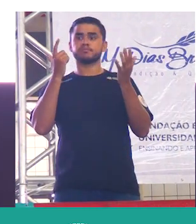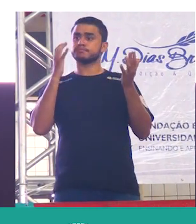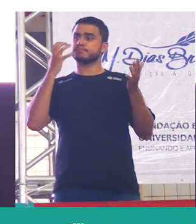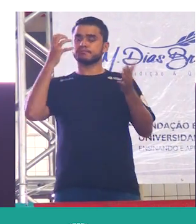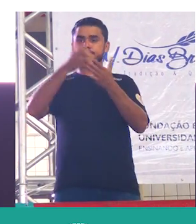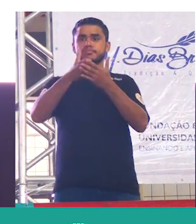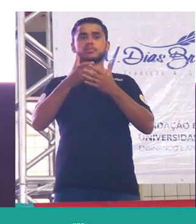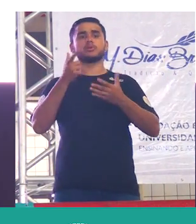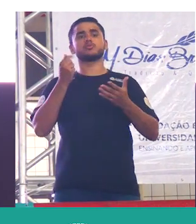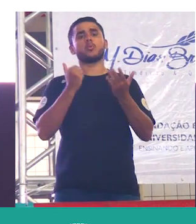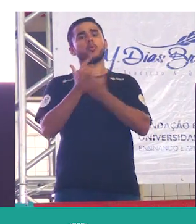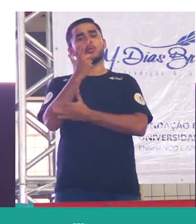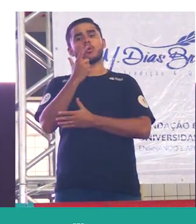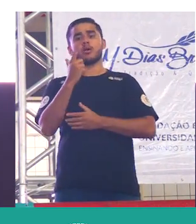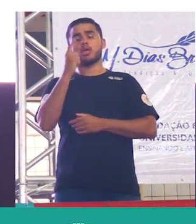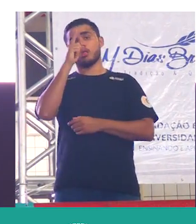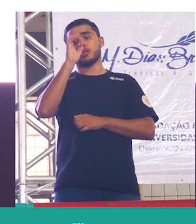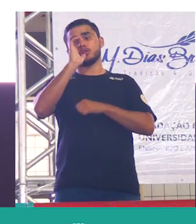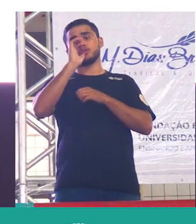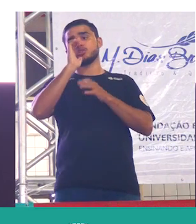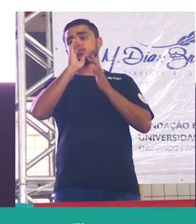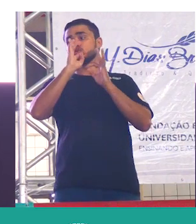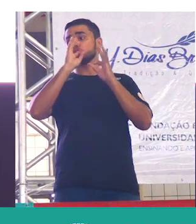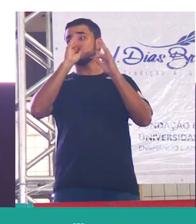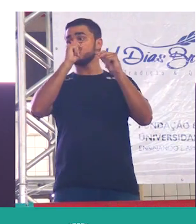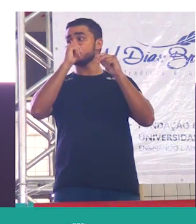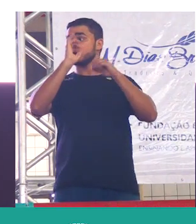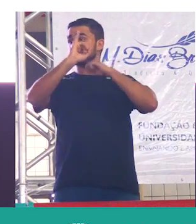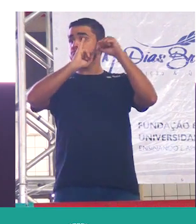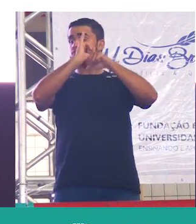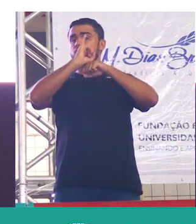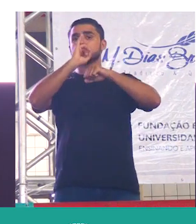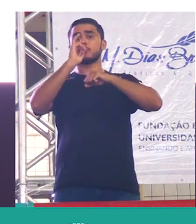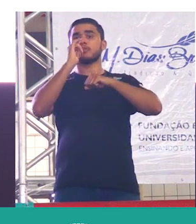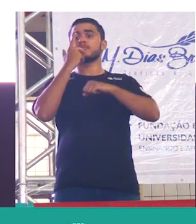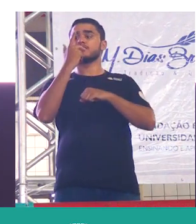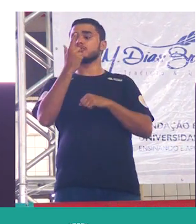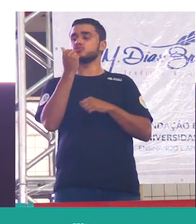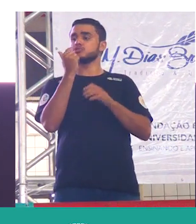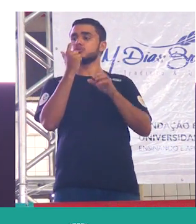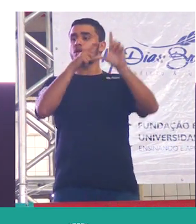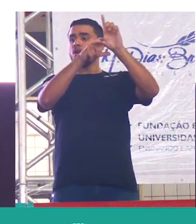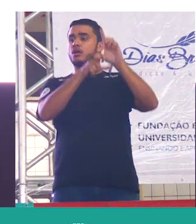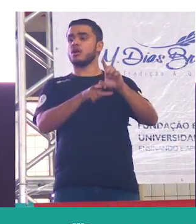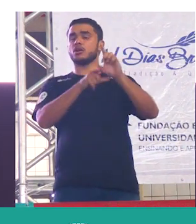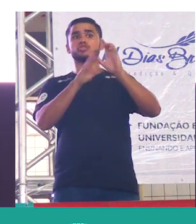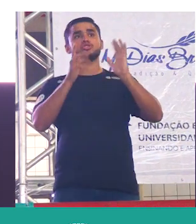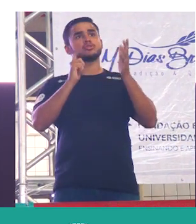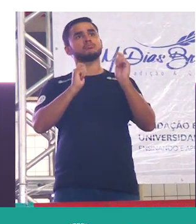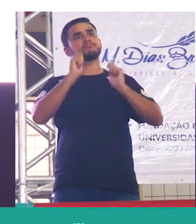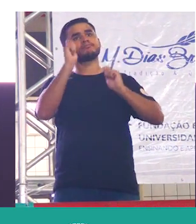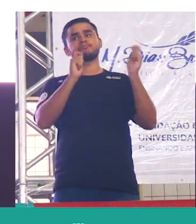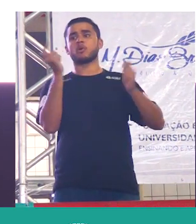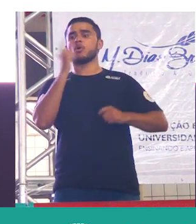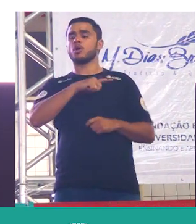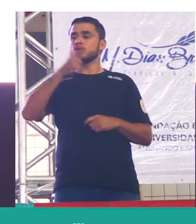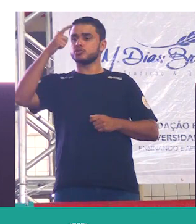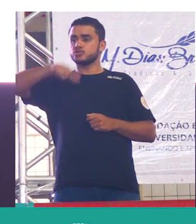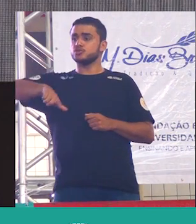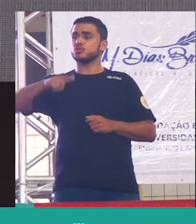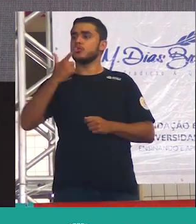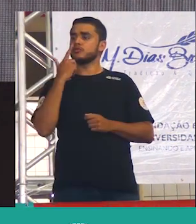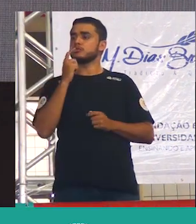compra de produtos do exterior. A nossa dívida externa que havia sido sanada foi restaurada com o